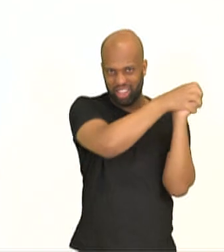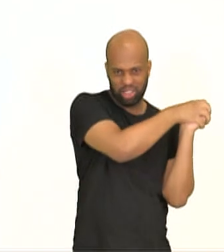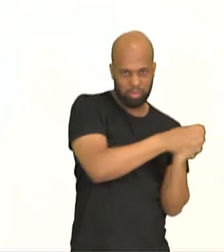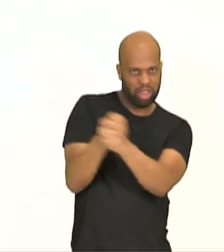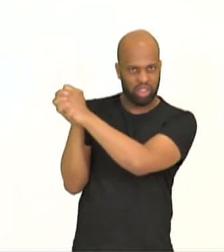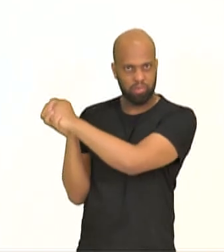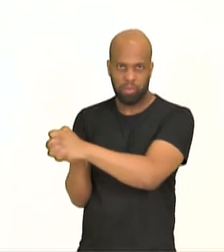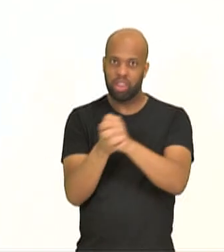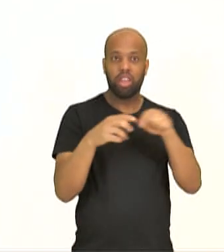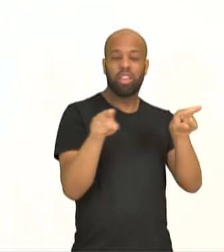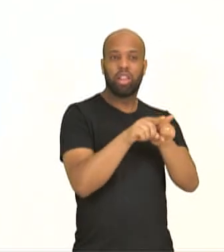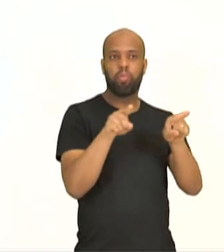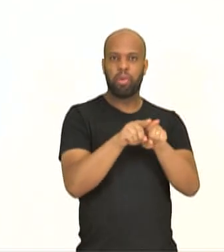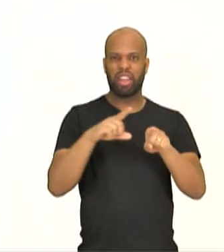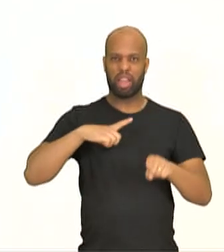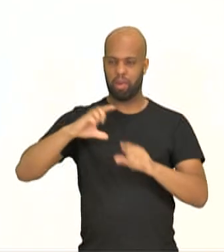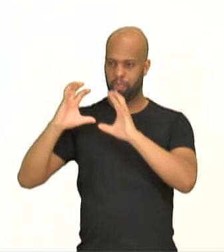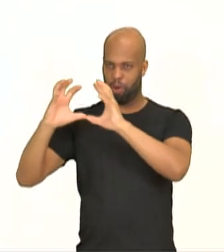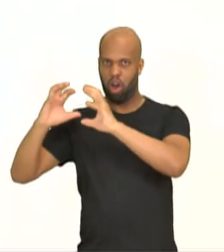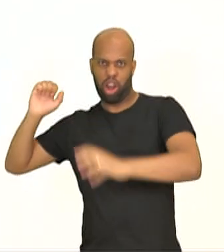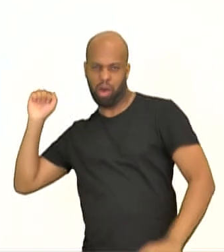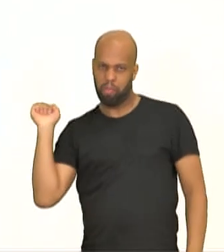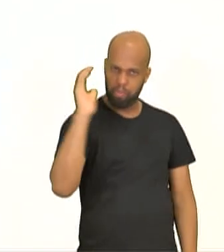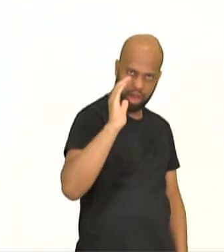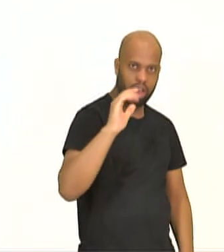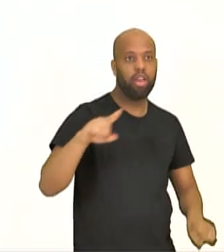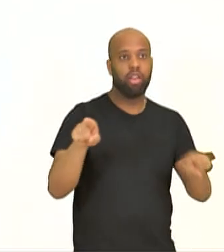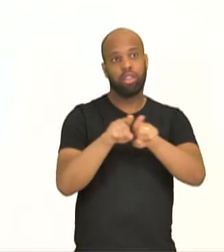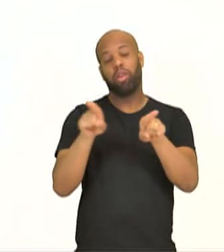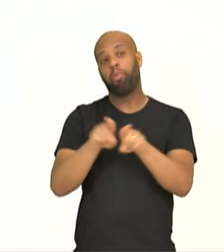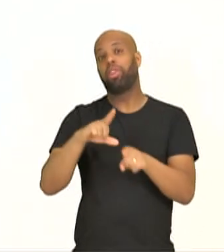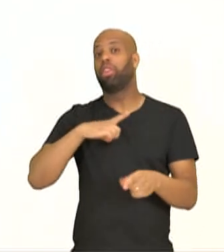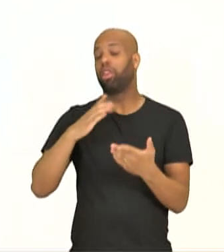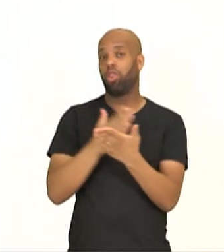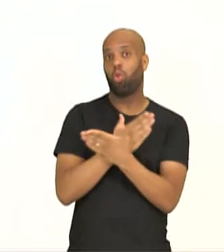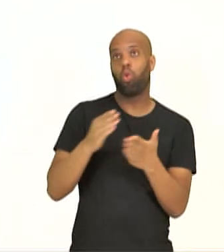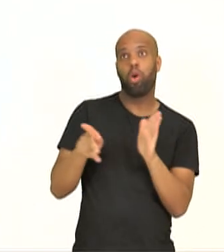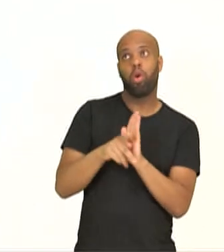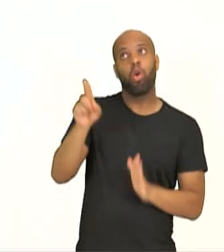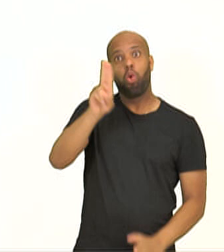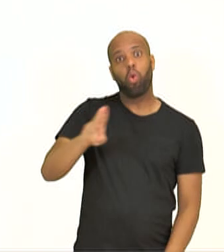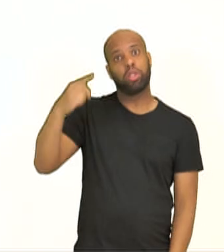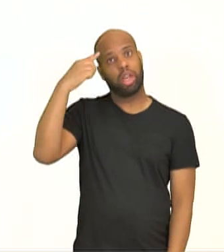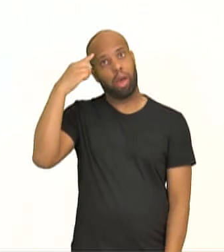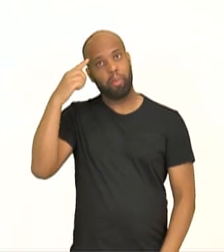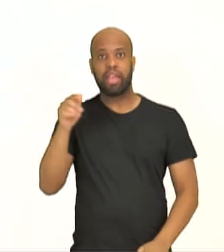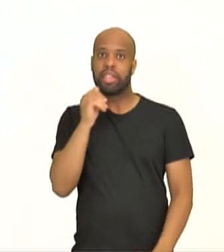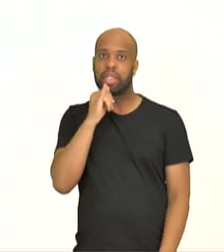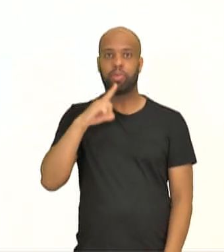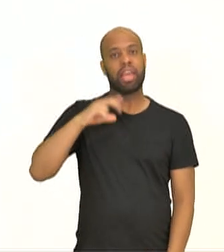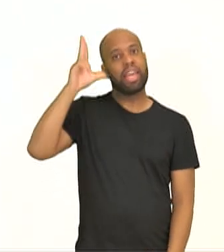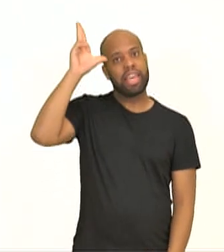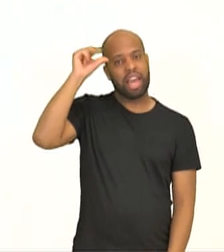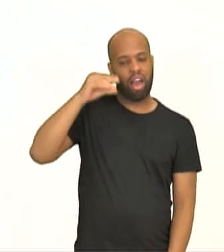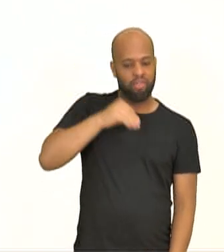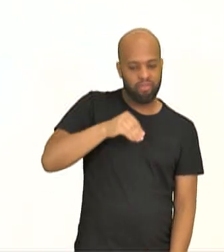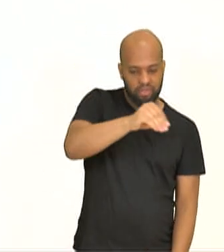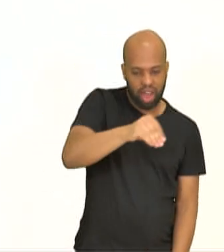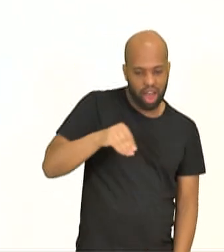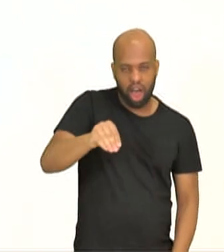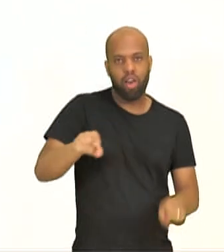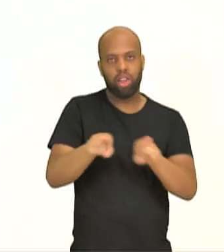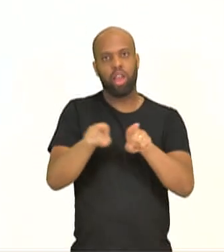outras brincadeiras de rua, como uma atividade intelectiva, como o Uno, o xadrez, a dama, o dominó, e eles sempre